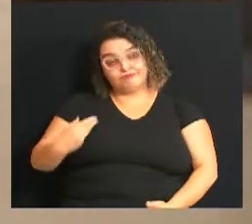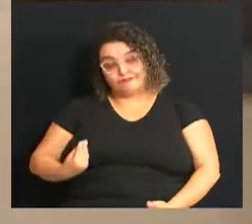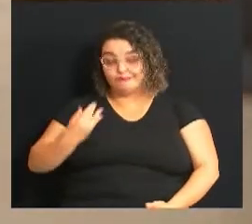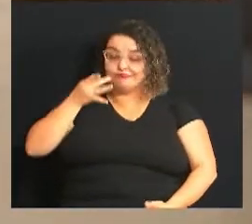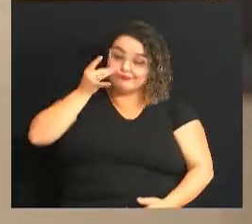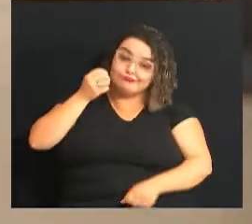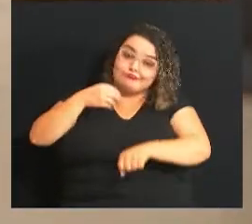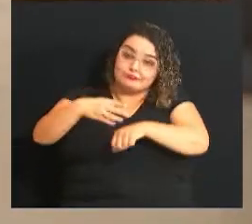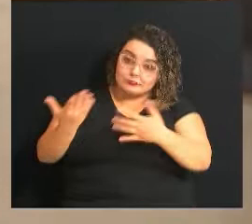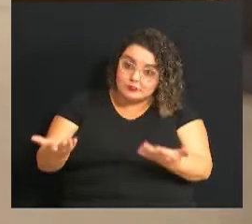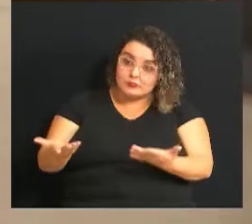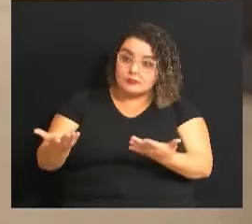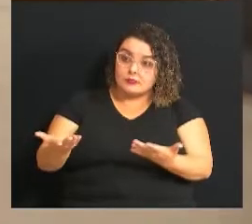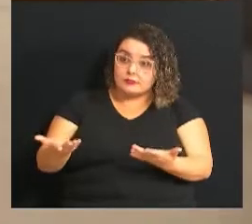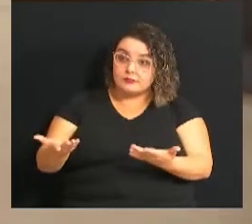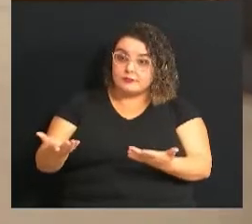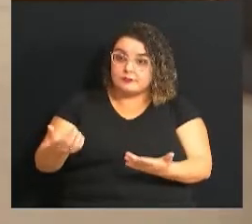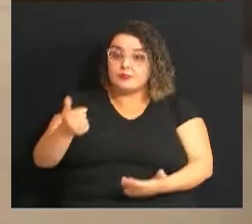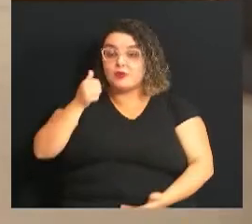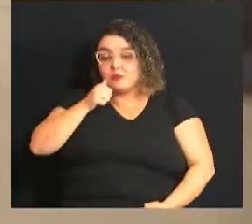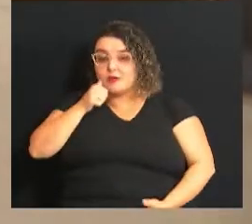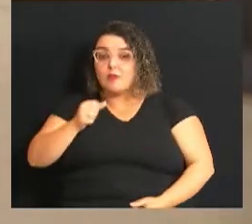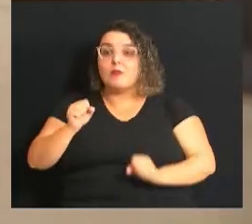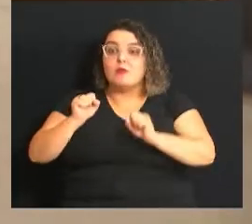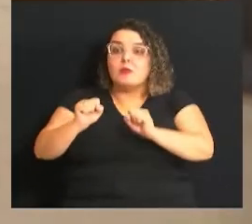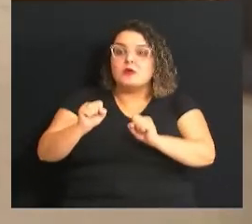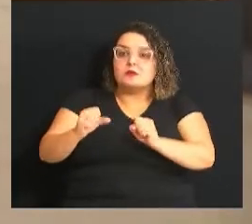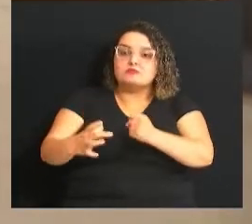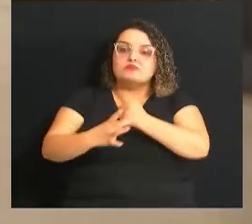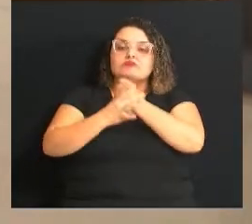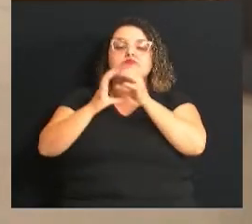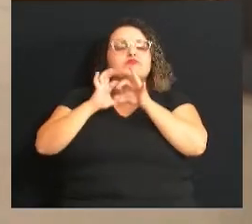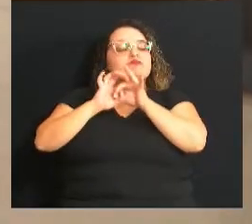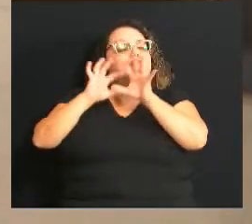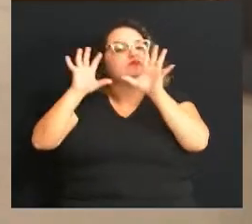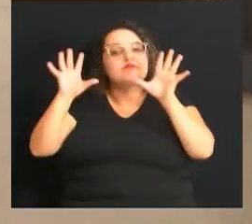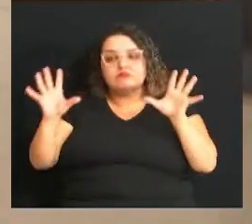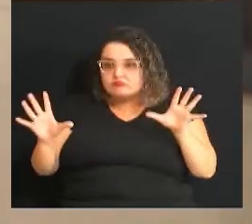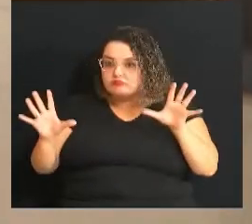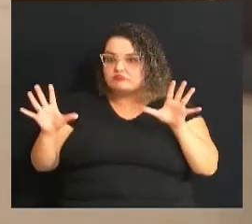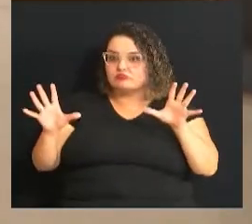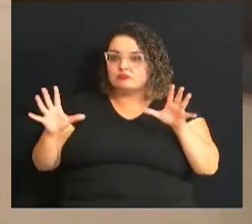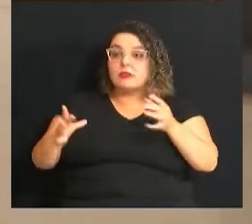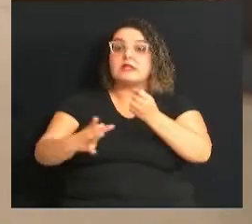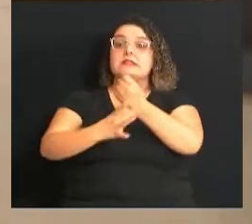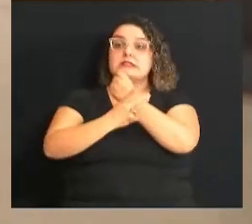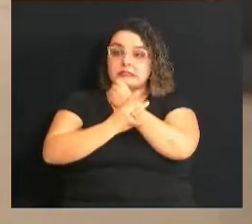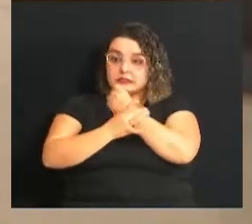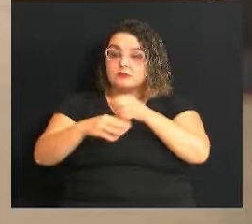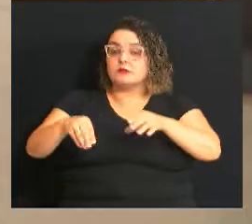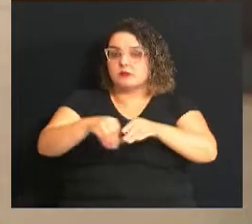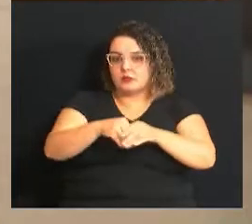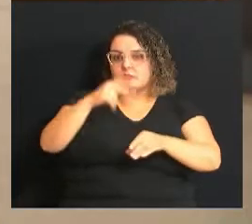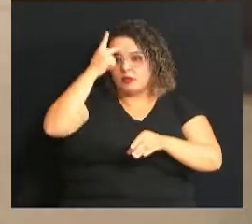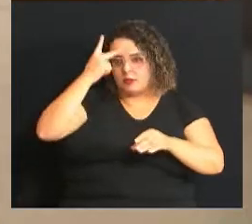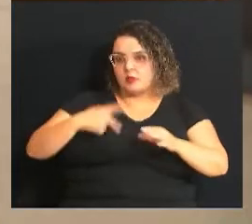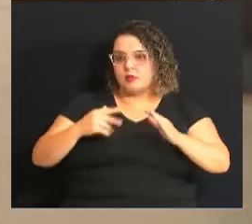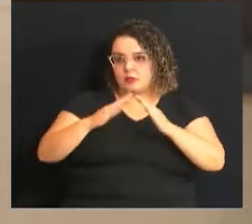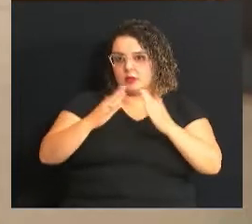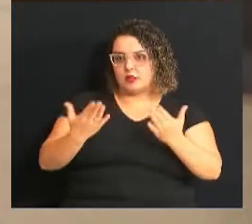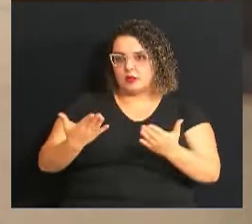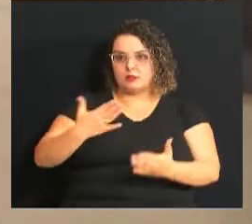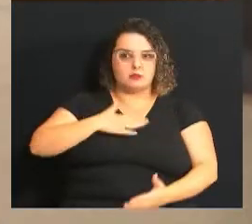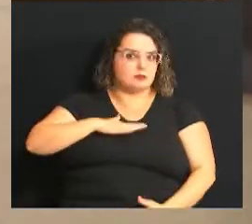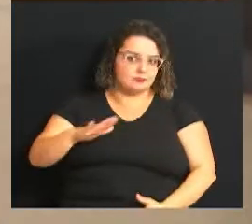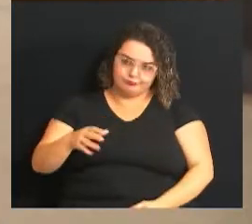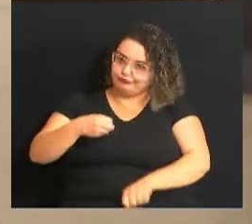para aquela mulher, né, que ela pudesse se sentir livre, se sentindo segura dentro da própria casa. A gente não gostaria de estar passando